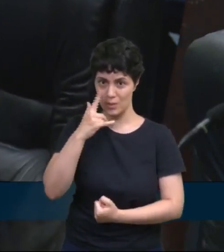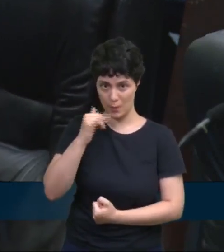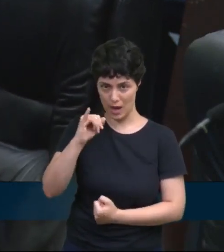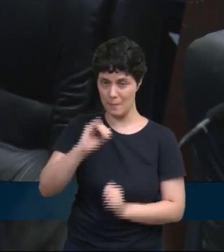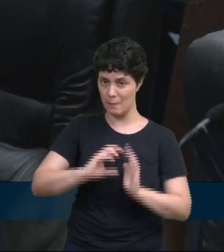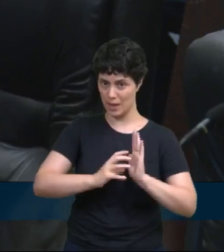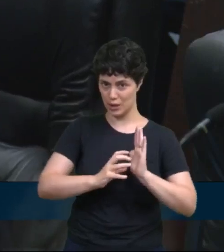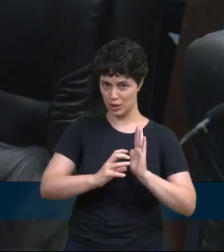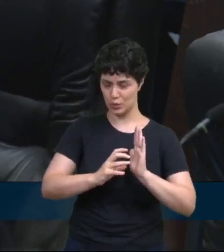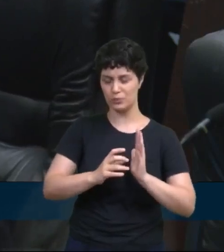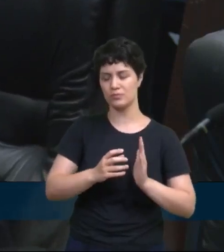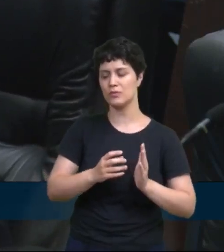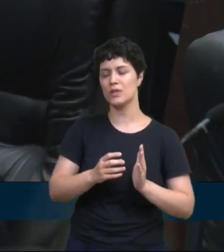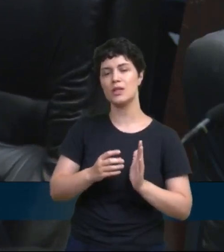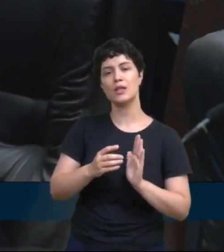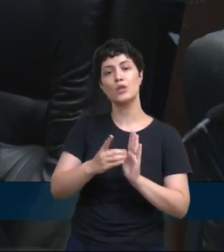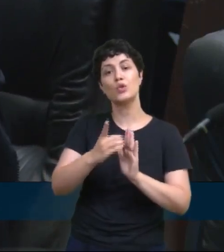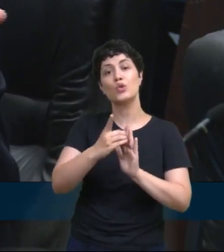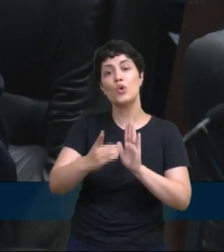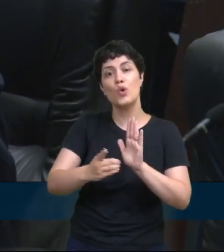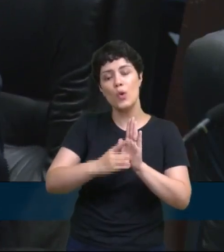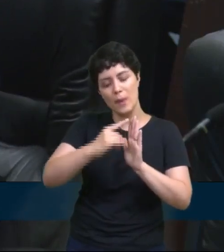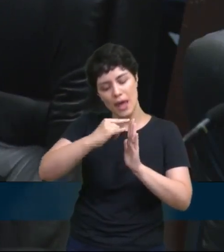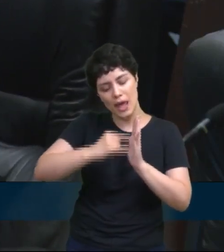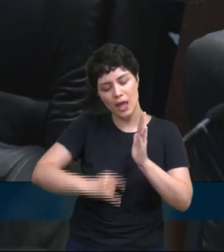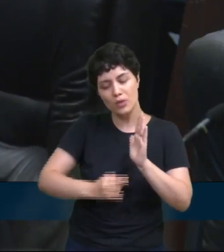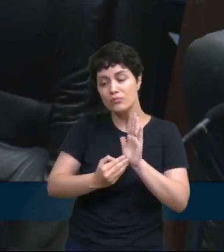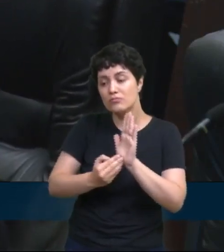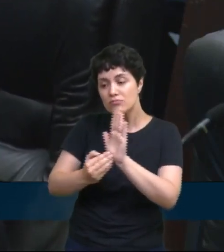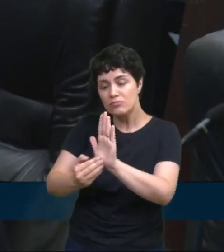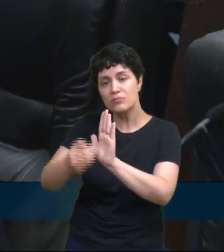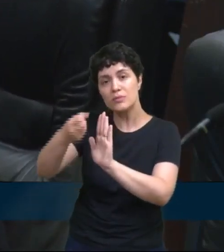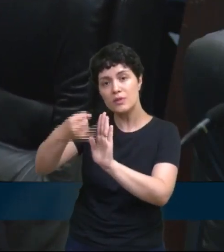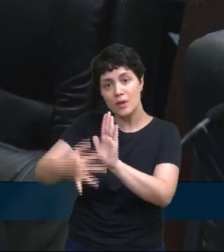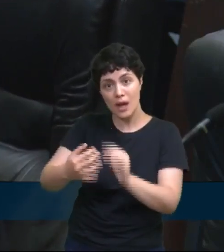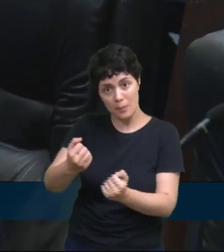pedindo apoio a ele, incluir no plano de governo dele,